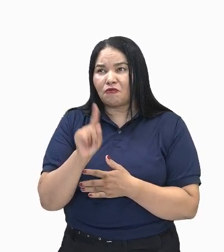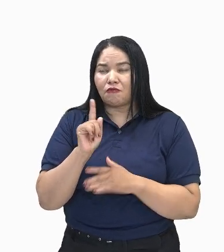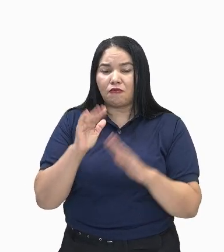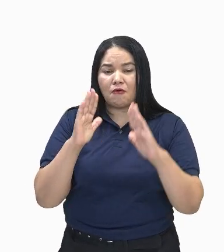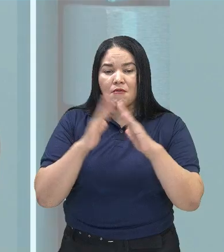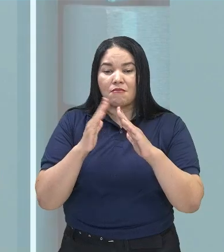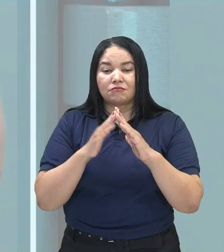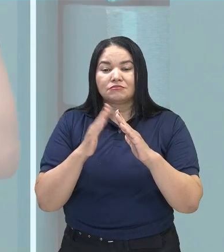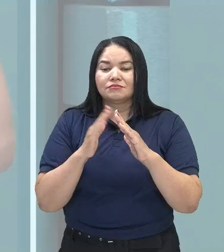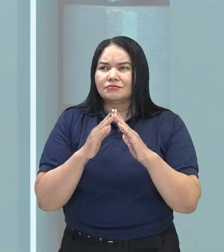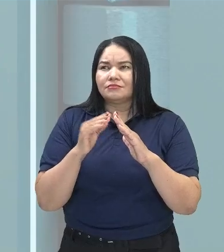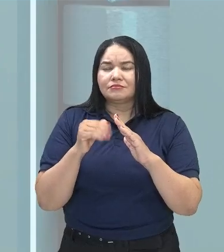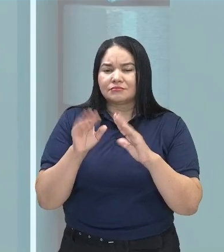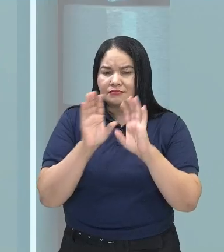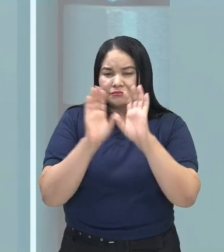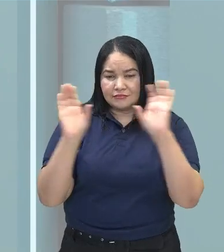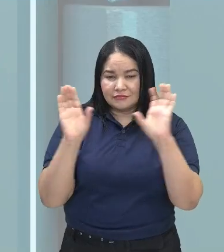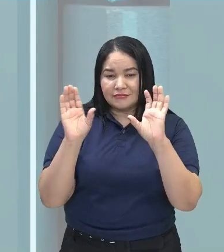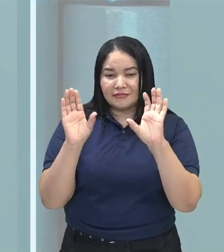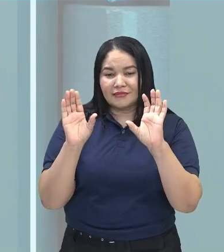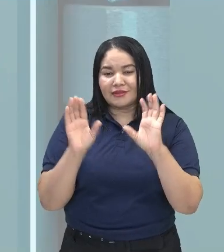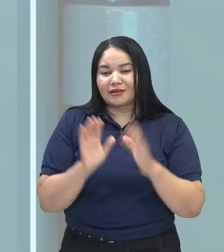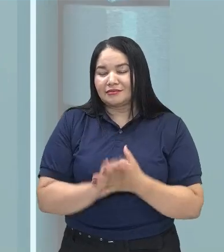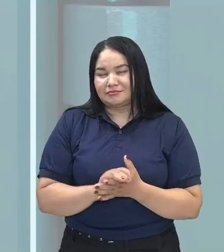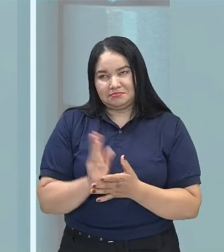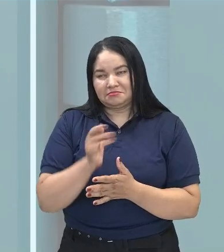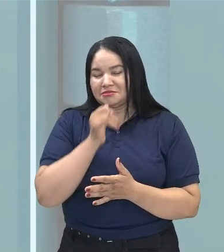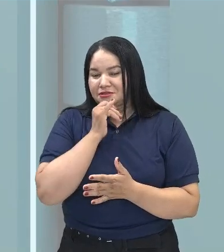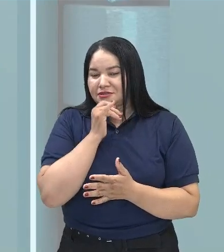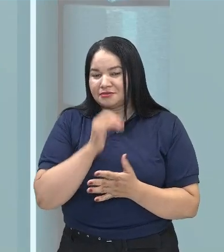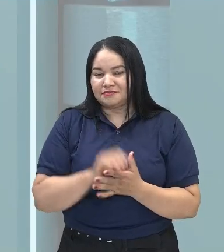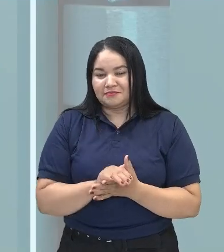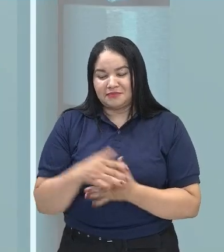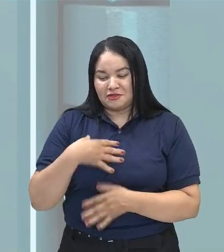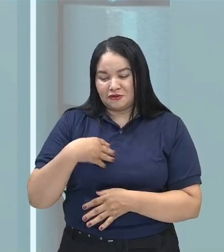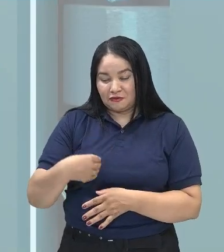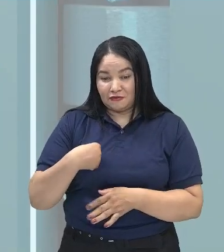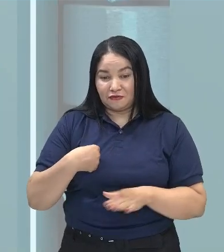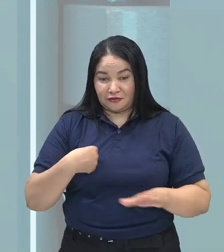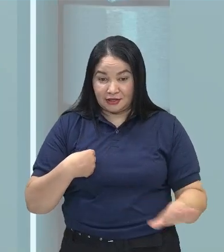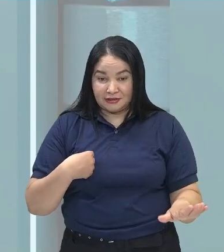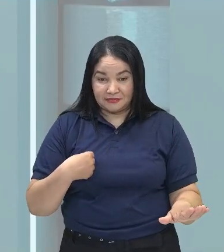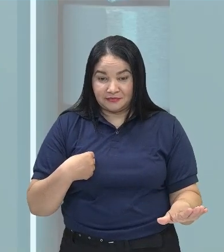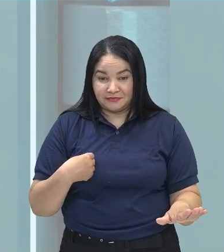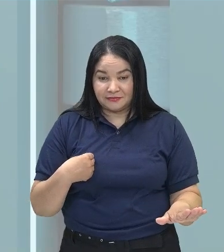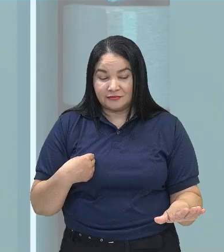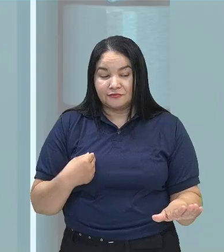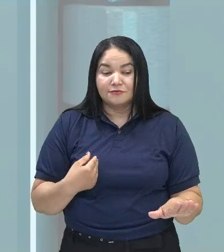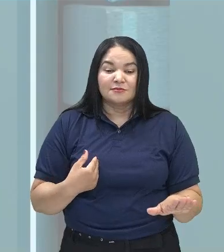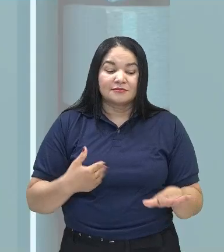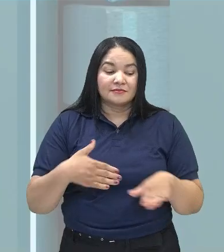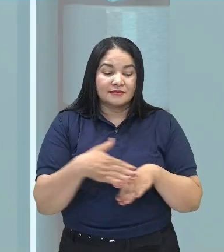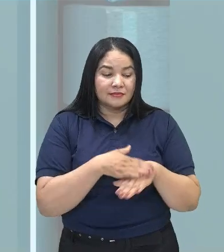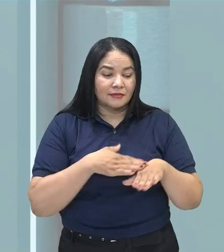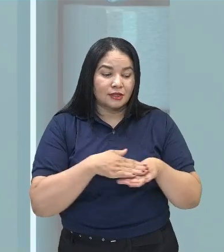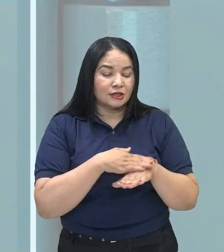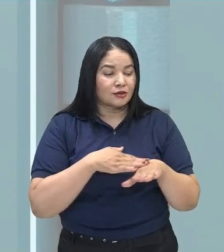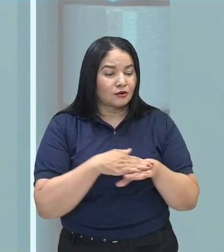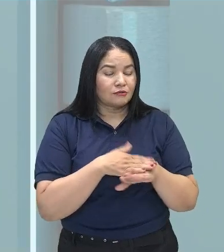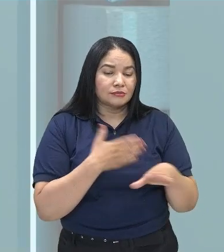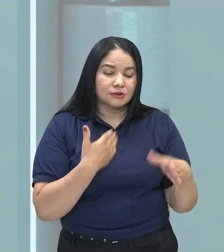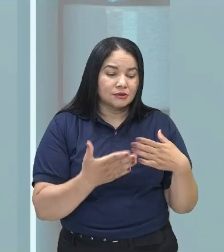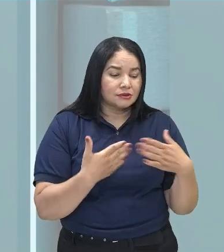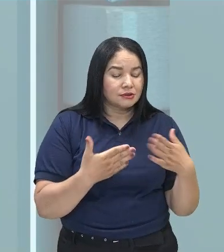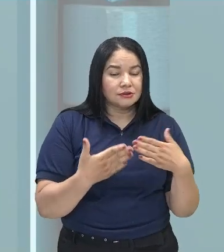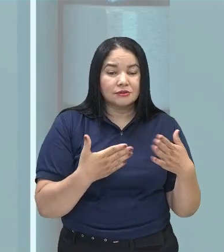De repente, né, tem o filho do Fabrício, né, tem alguém que vai conversar com ele, né,